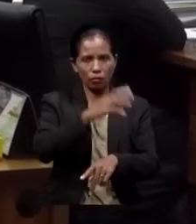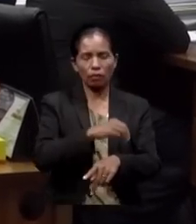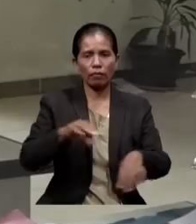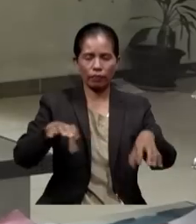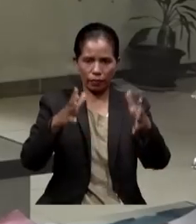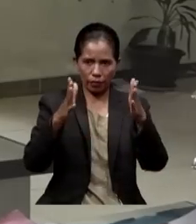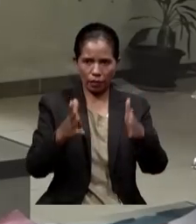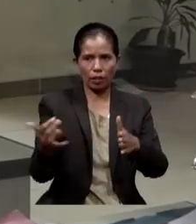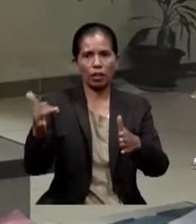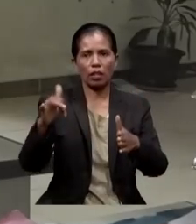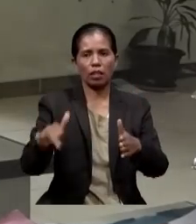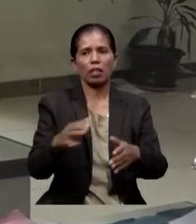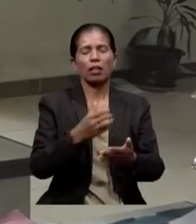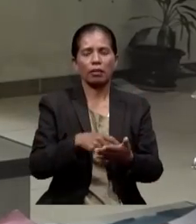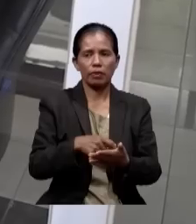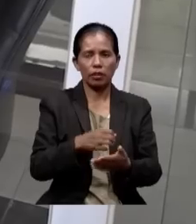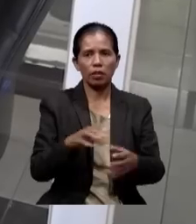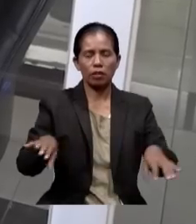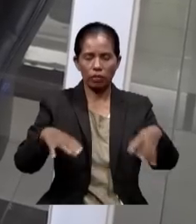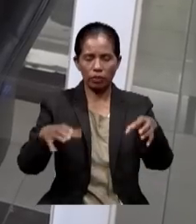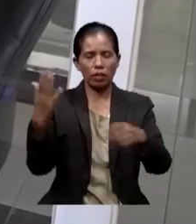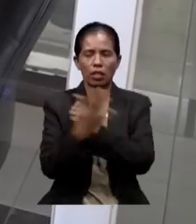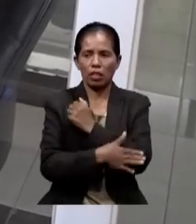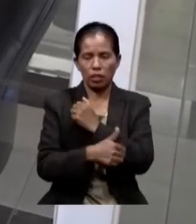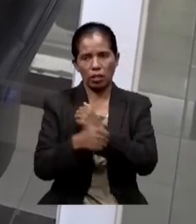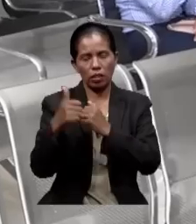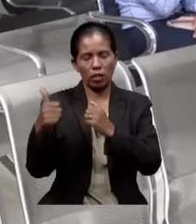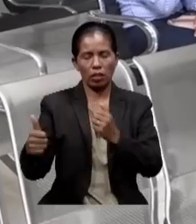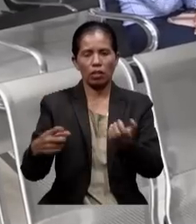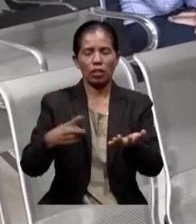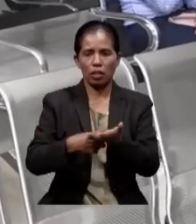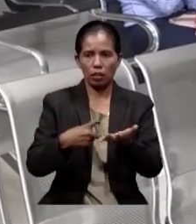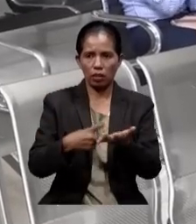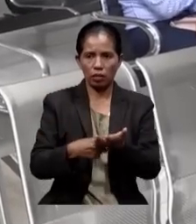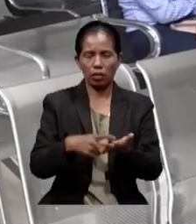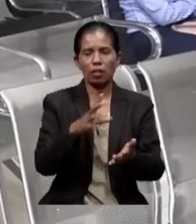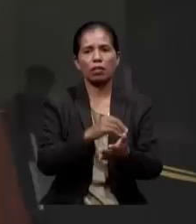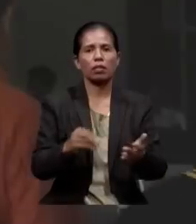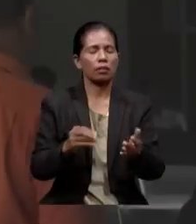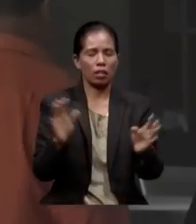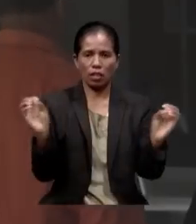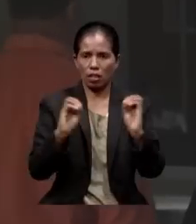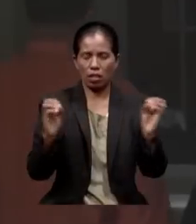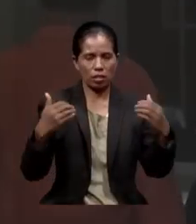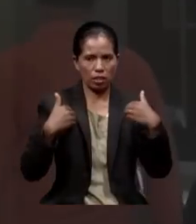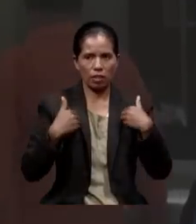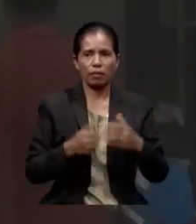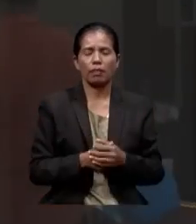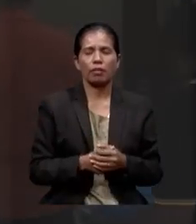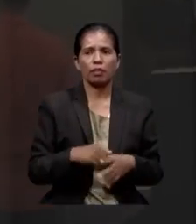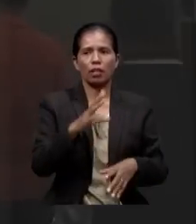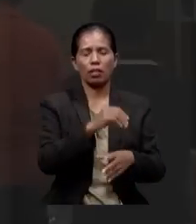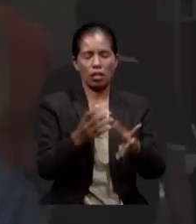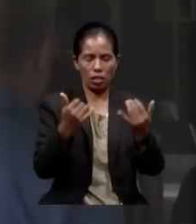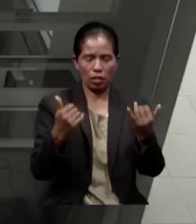trabalhador sira neve passa ona atuba serviço e liu ho caderneta passaporte comum neve menos. Daudão, né, sto